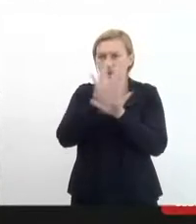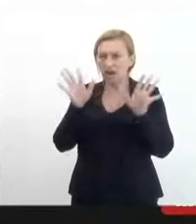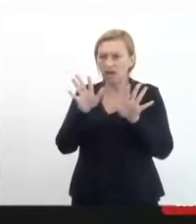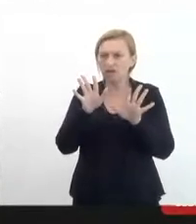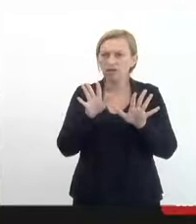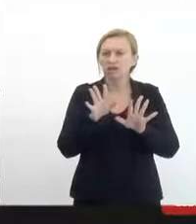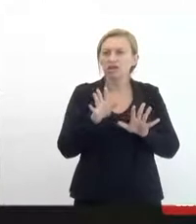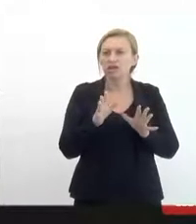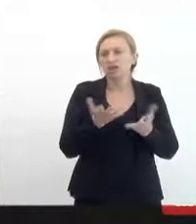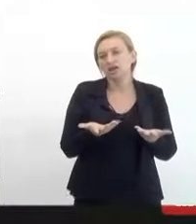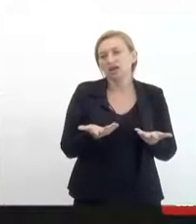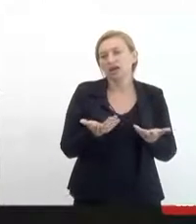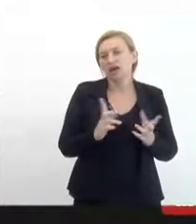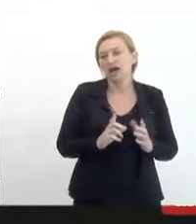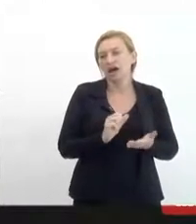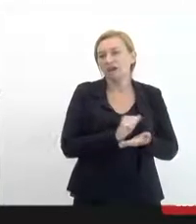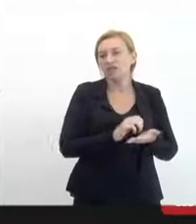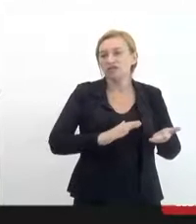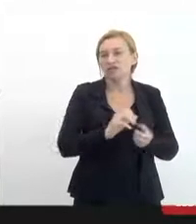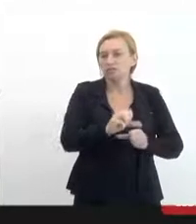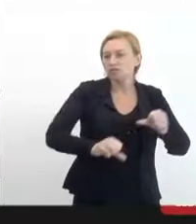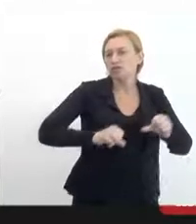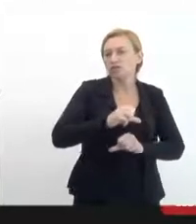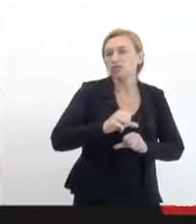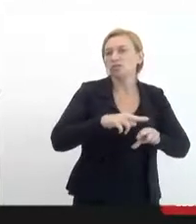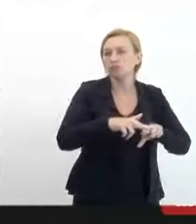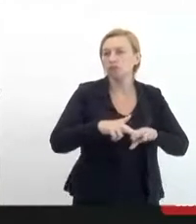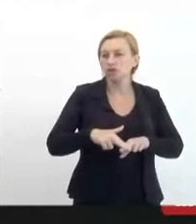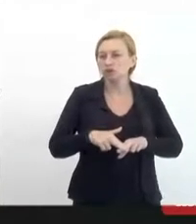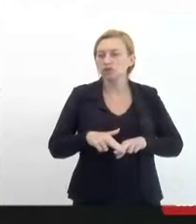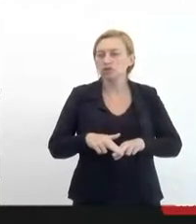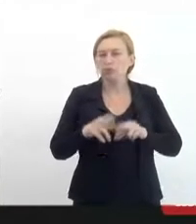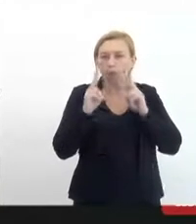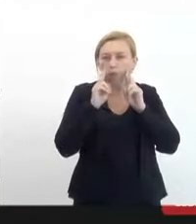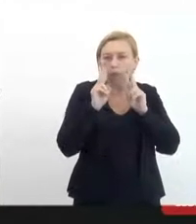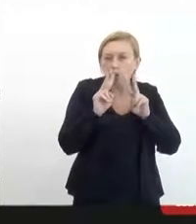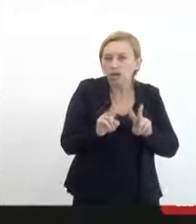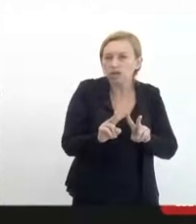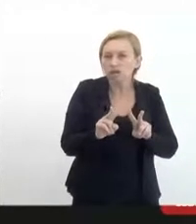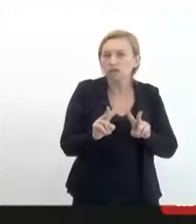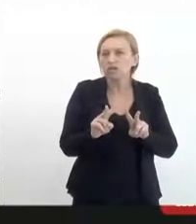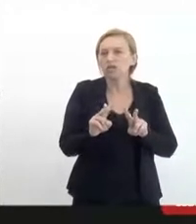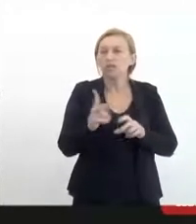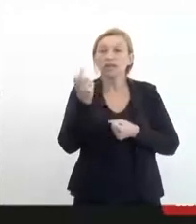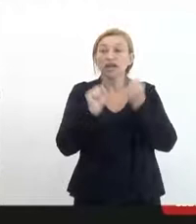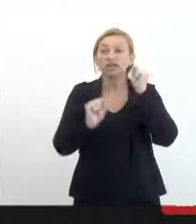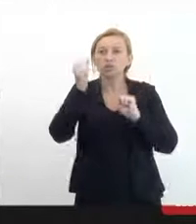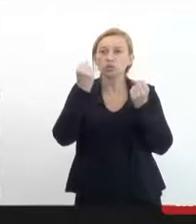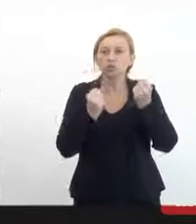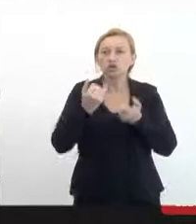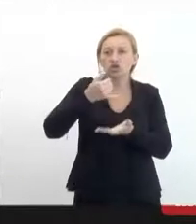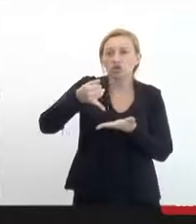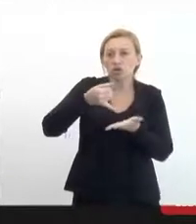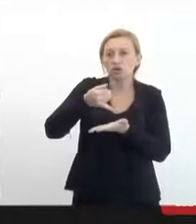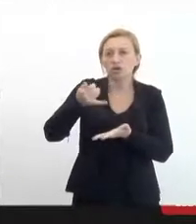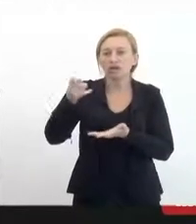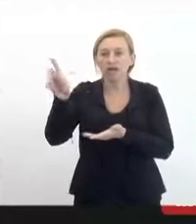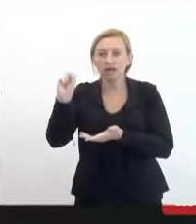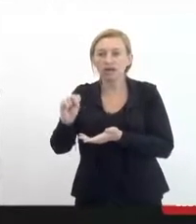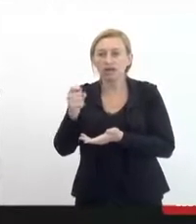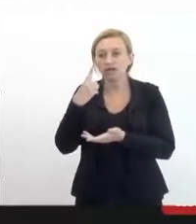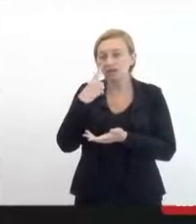é típico da atividade de transformação e, por esse motivo, olhando para a indústria de óleo e gás, nós também entendemos que esse é um